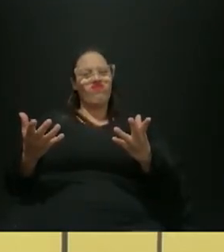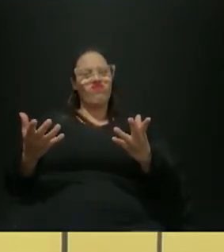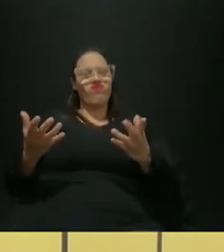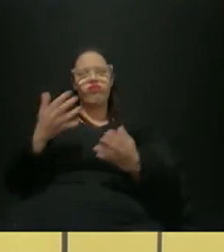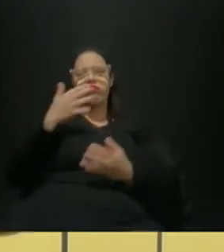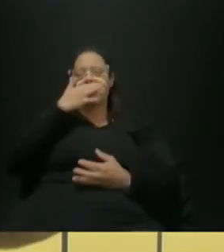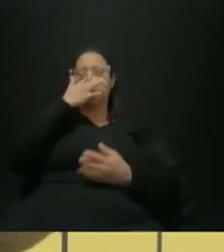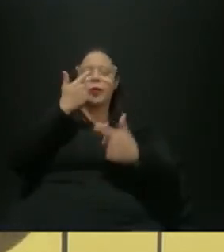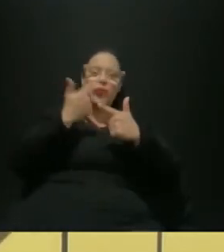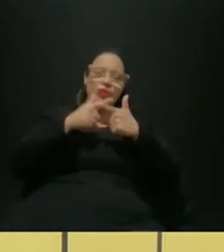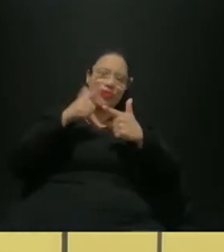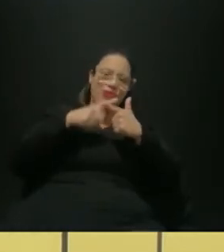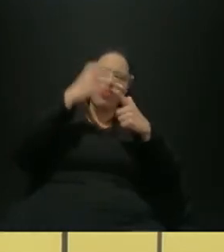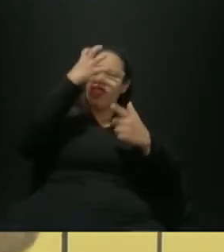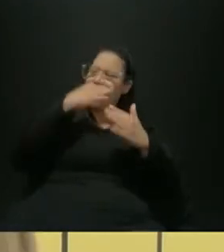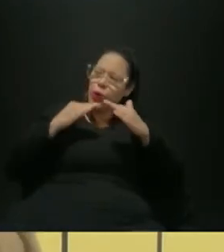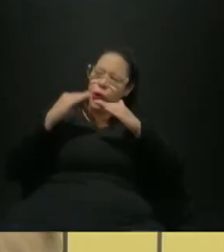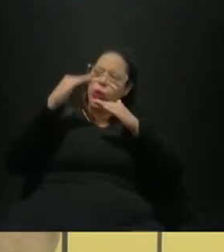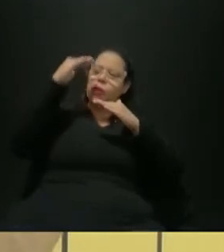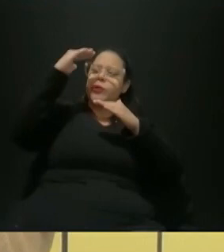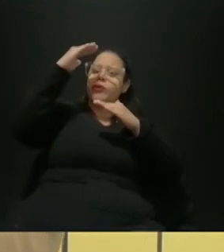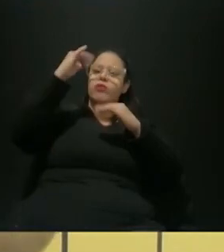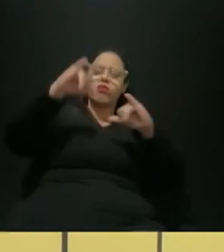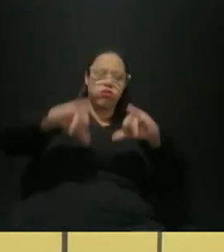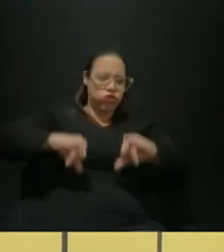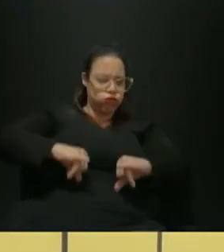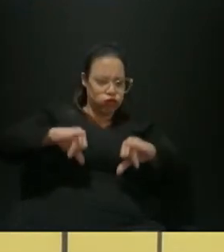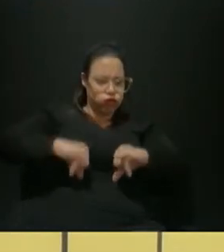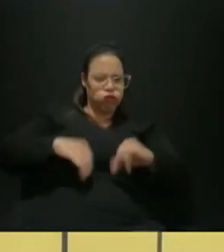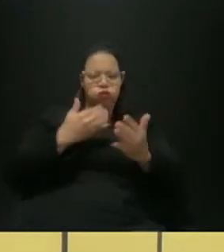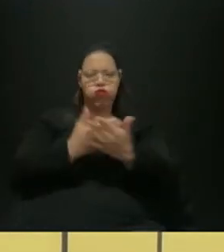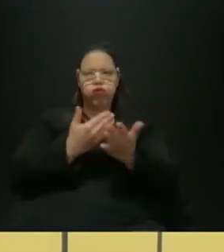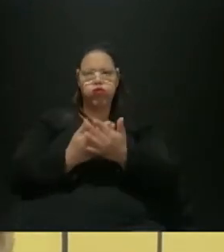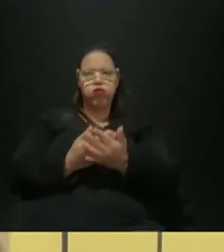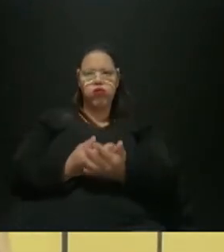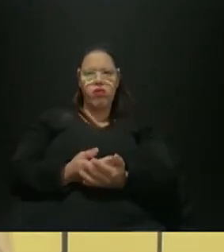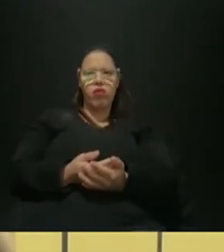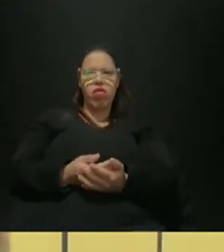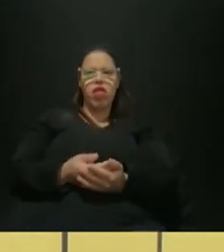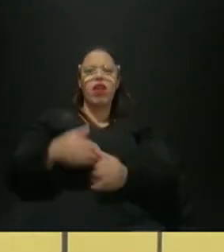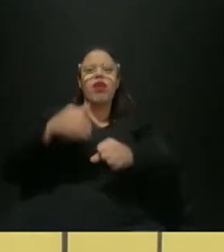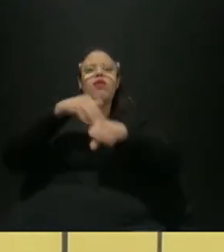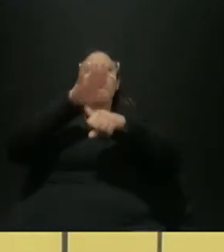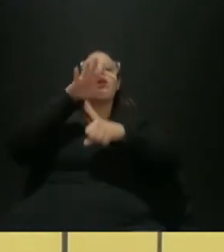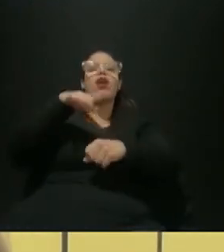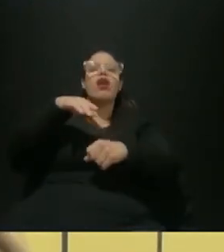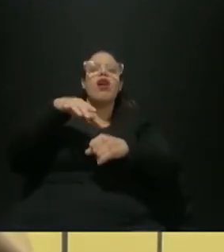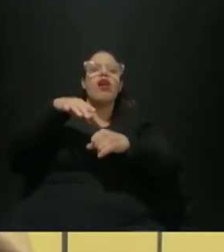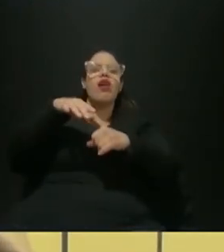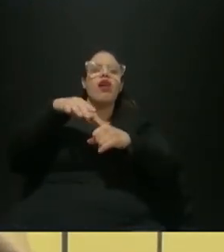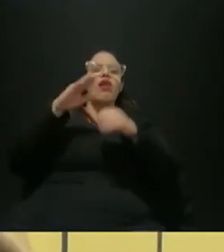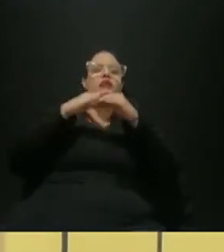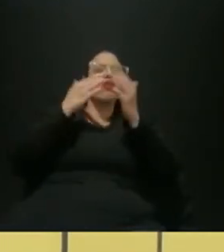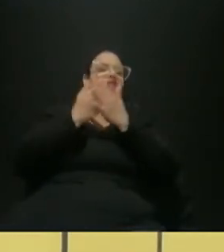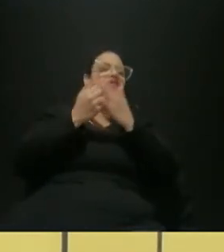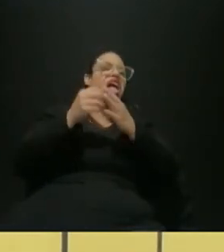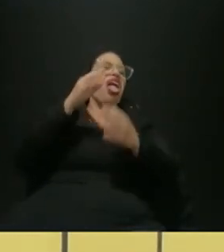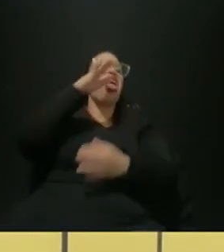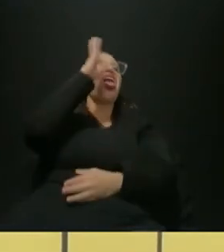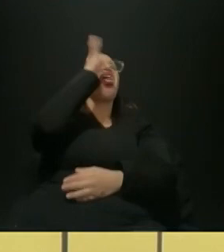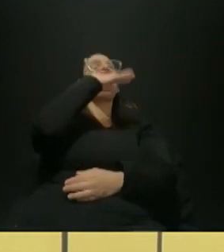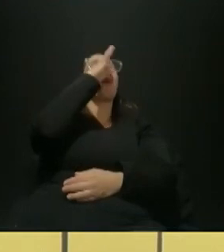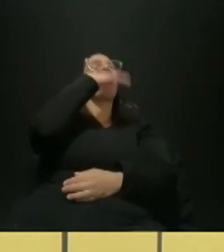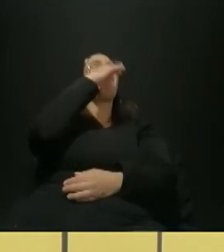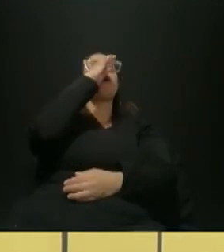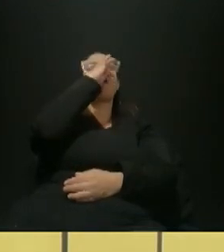de desenvolvimento, sofrimento escolar, e a pessoa diz, não, vai mais na escola porque a escola é ruim, vai mais na escola porque não estuda. A imensa maioria